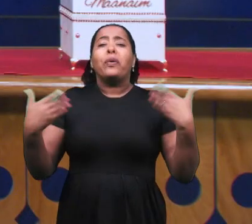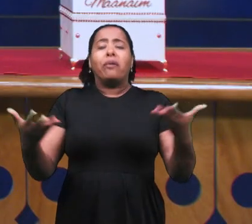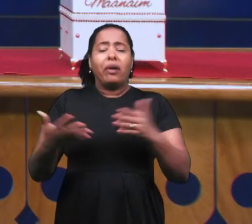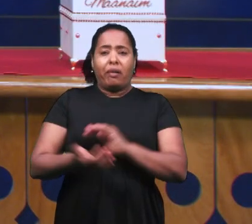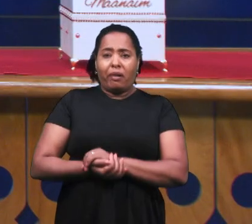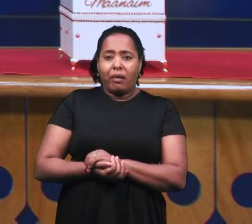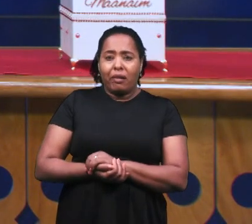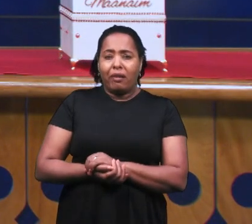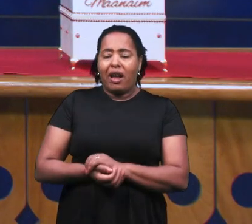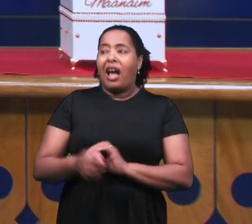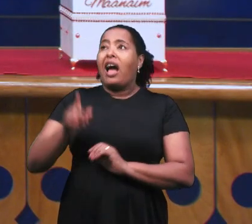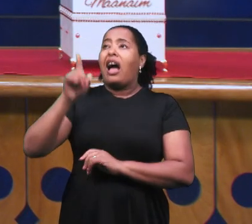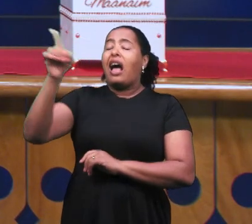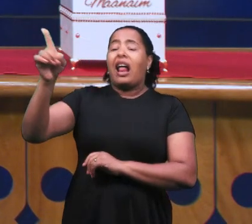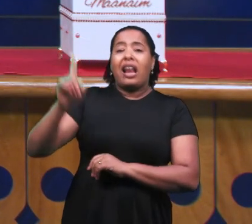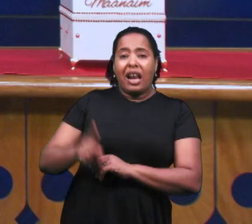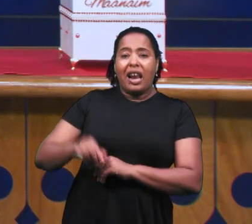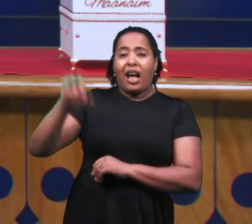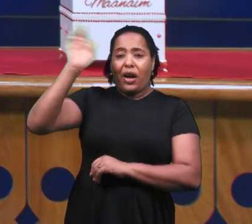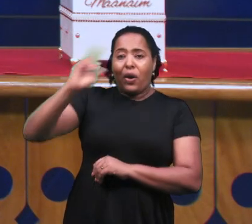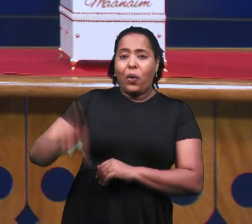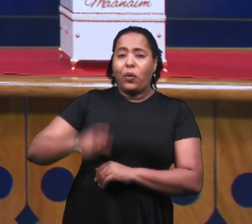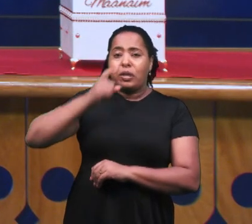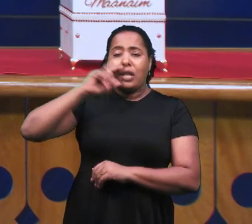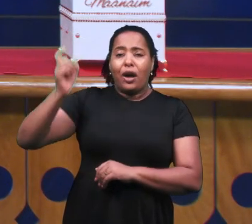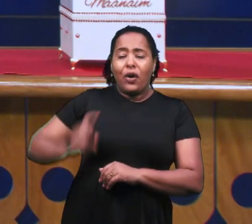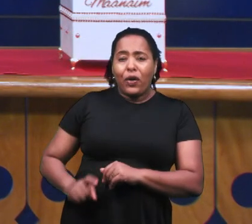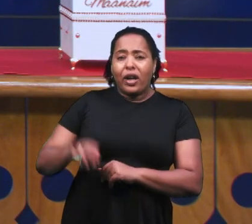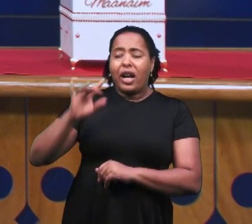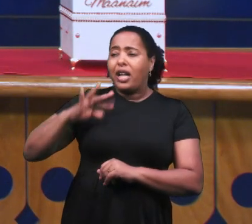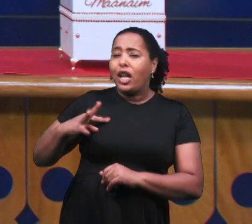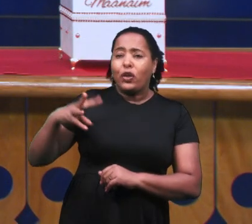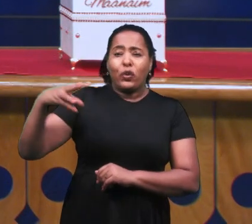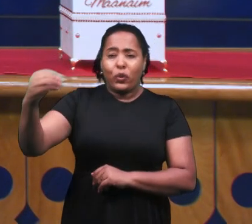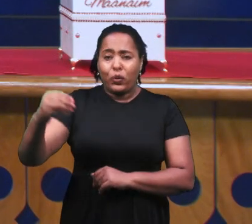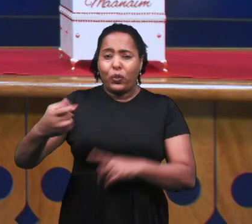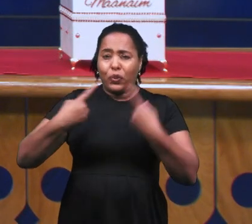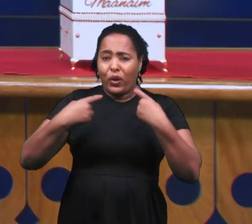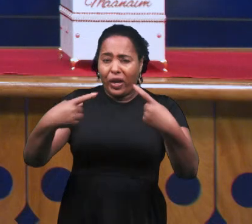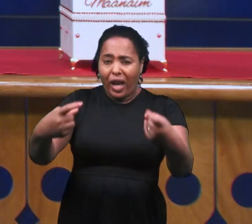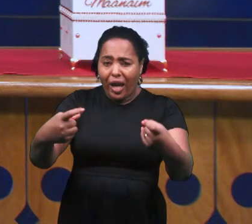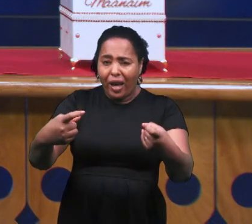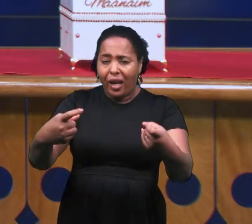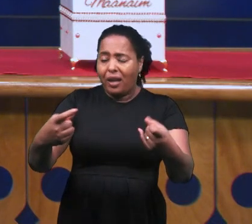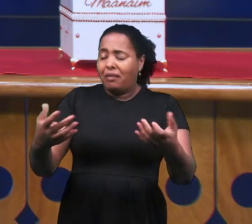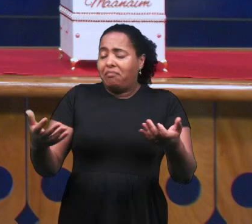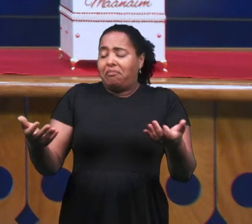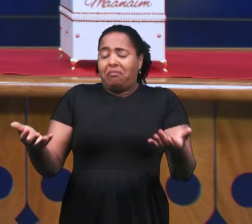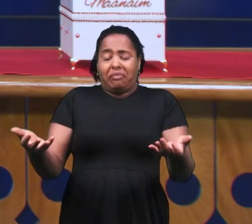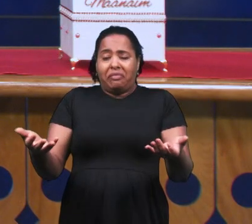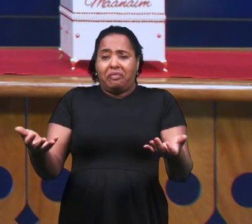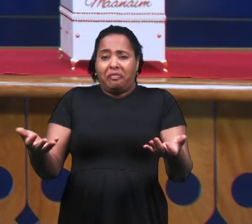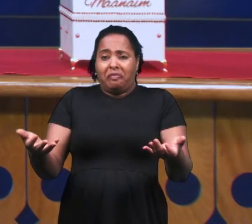falar da Rússia lá com a Ucrânia, porque o mundo está todo em guerra. Mas vamos falar do lado